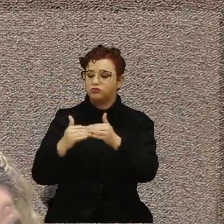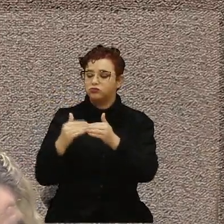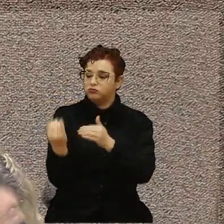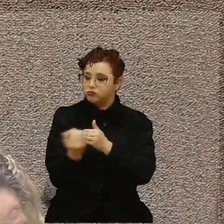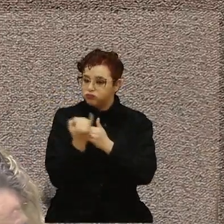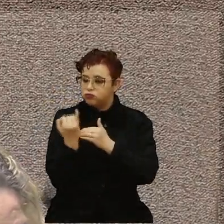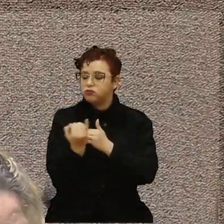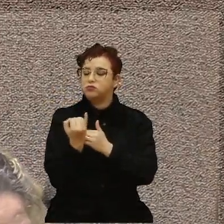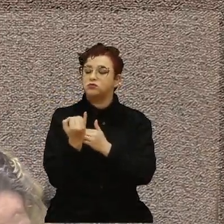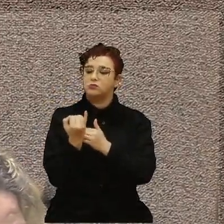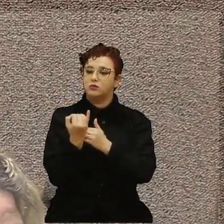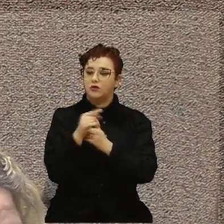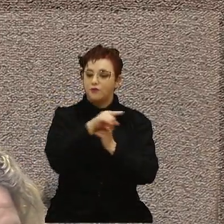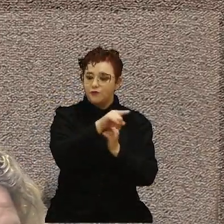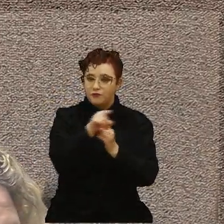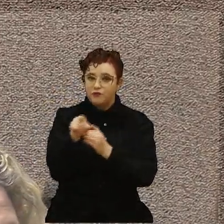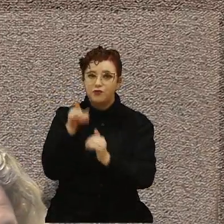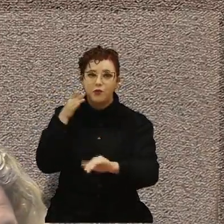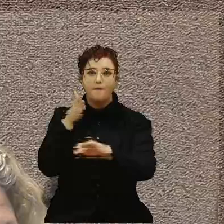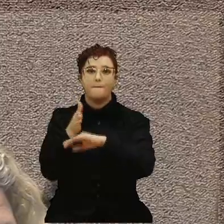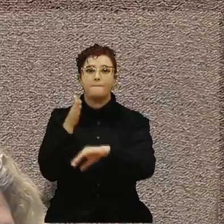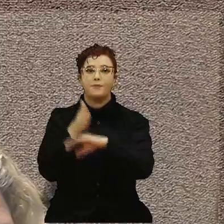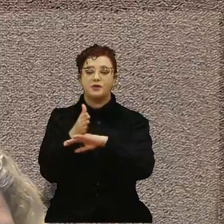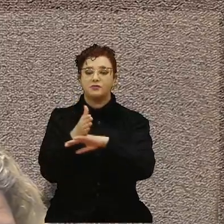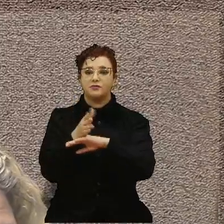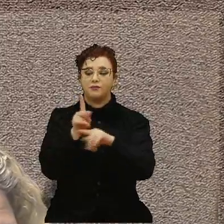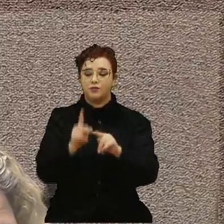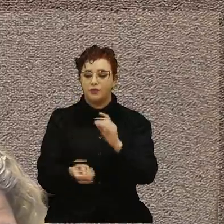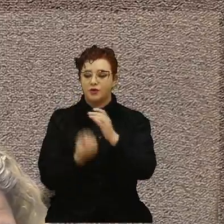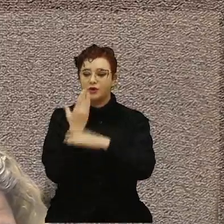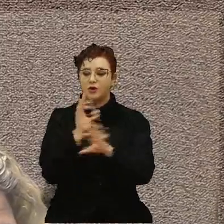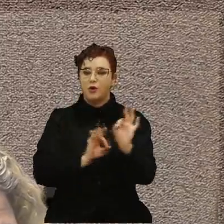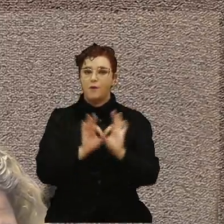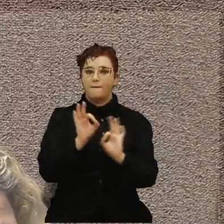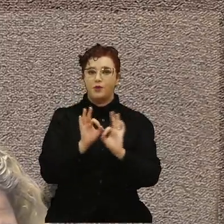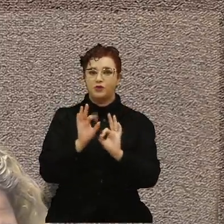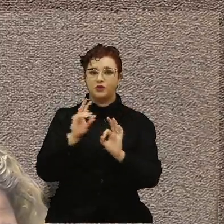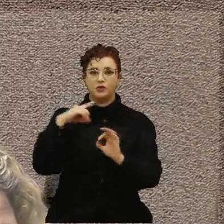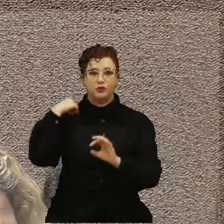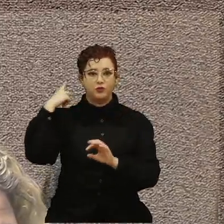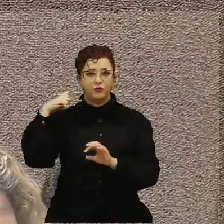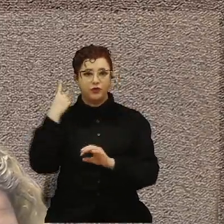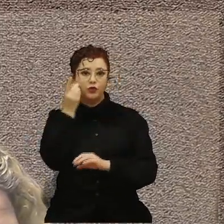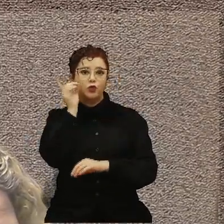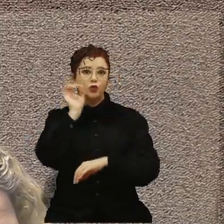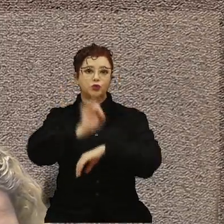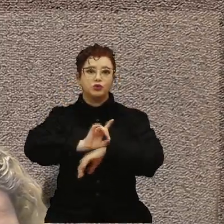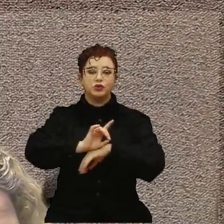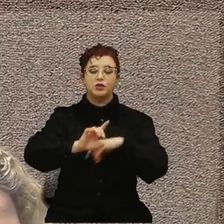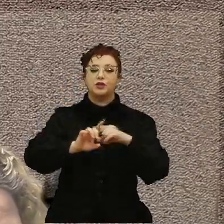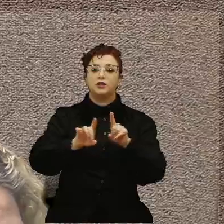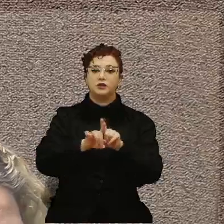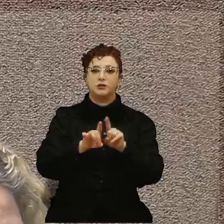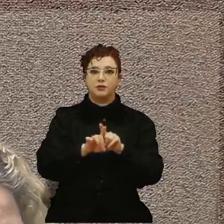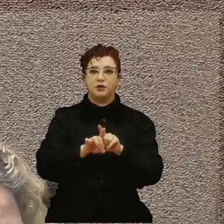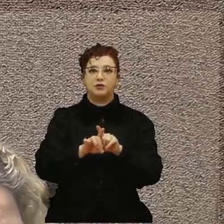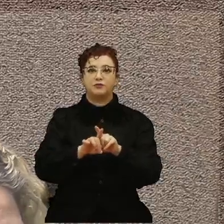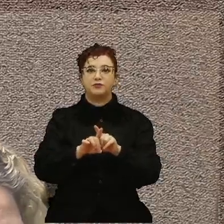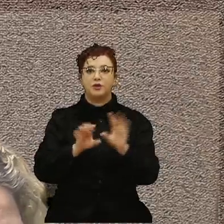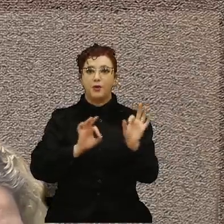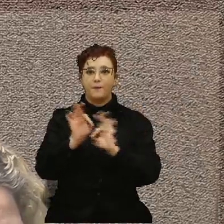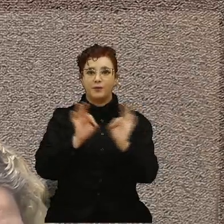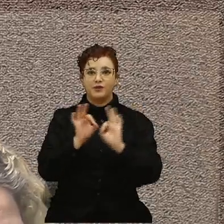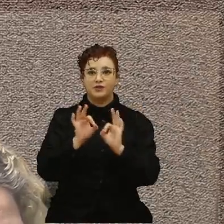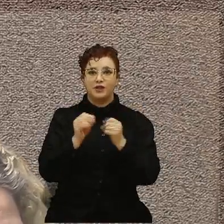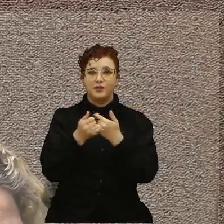importância que é vocês participarem. Quem criou esse projeto, tanto do vereador Por um Dia como o vereador Sombra, foi um projeto maravilhoso